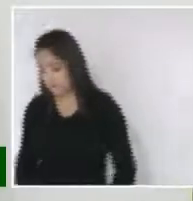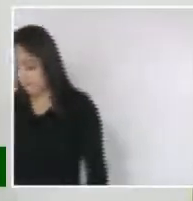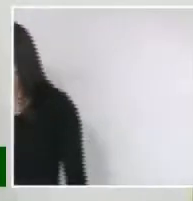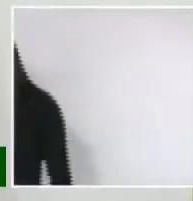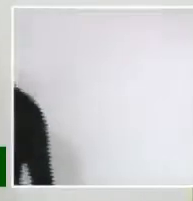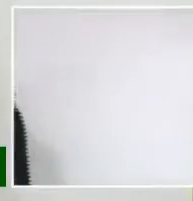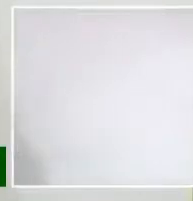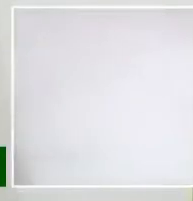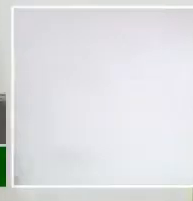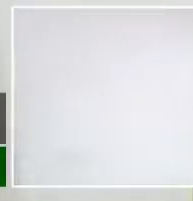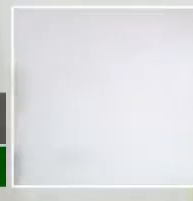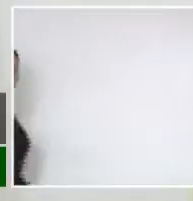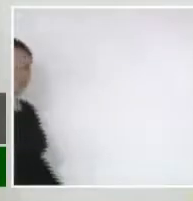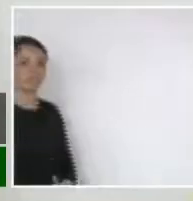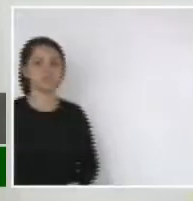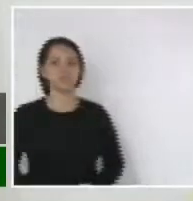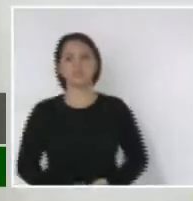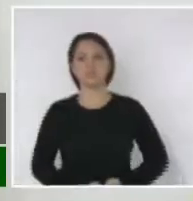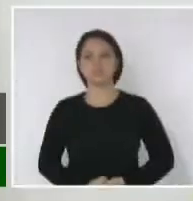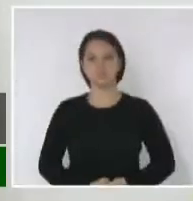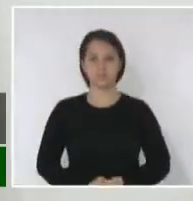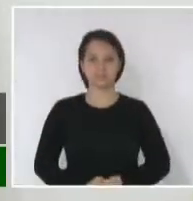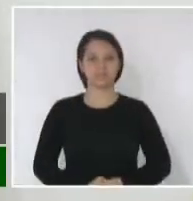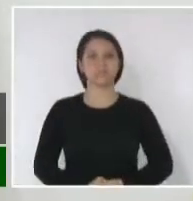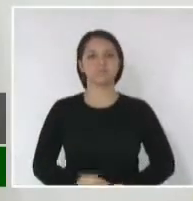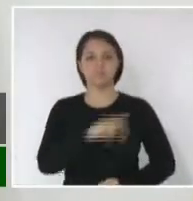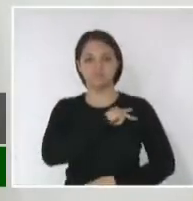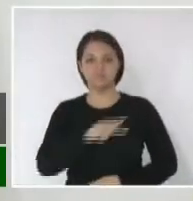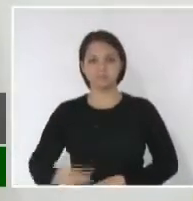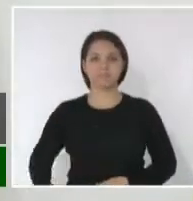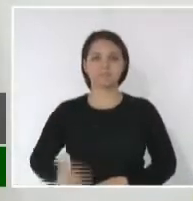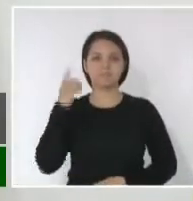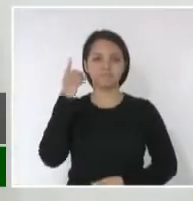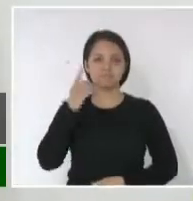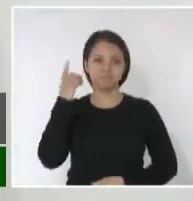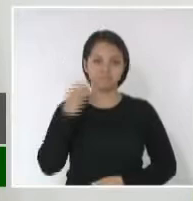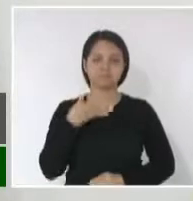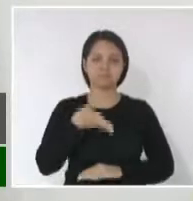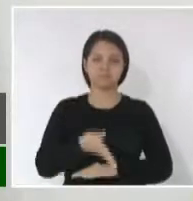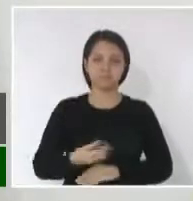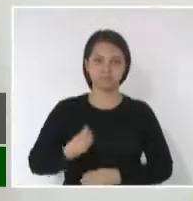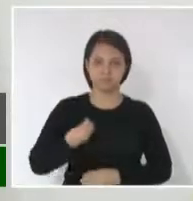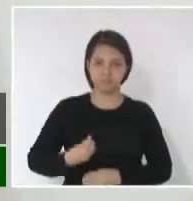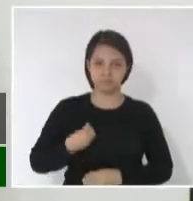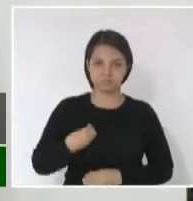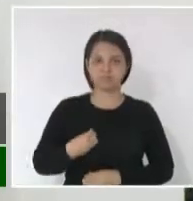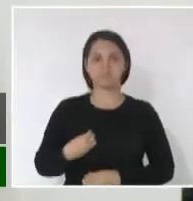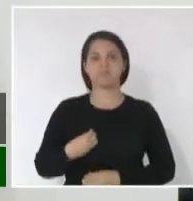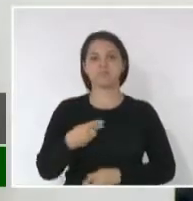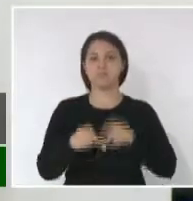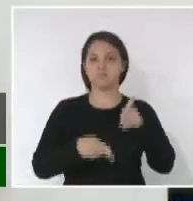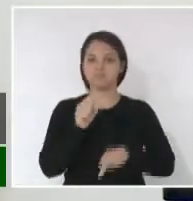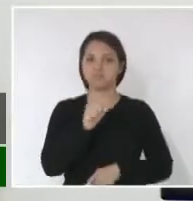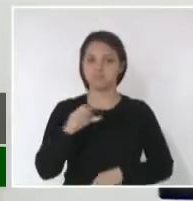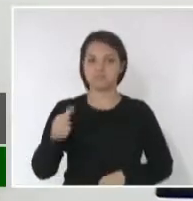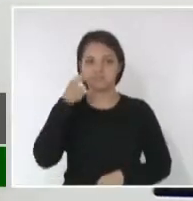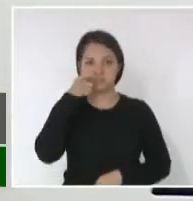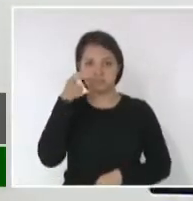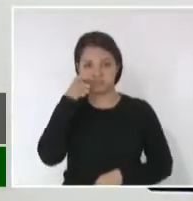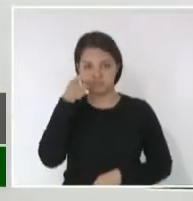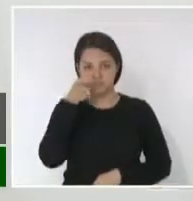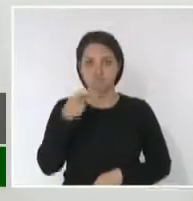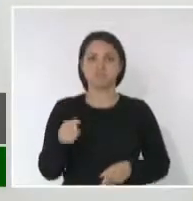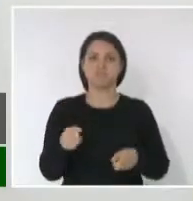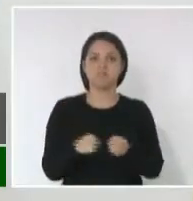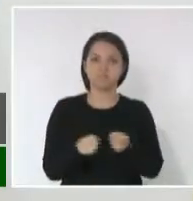presidente, senhores deputados e deputadas que estão aqui, aos catarinenses que nos acompanham aqui e também àqueles que estão